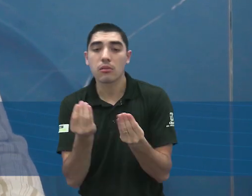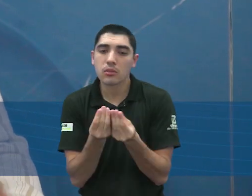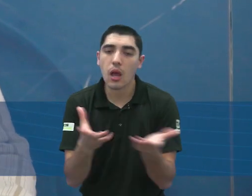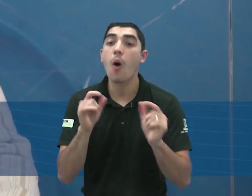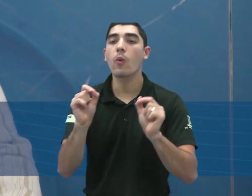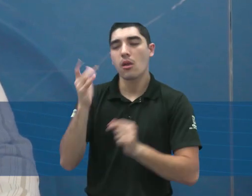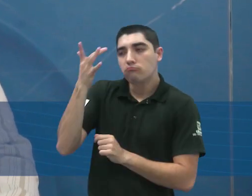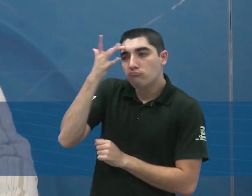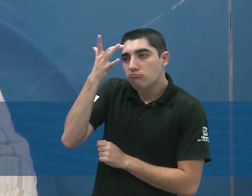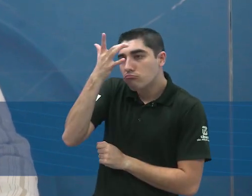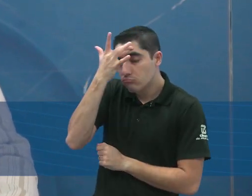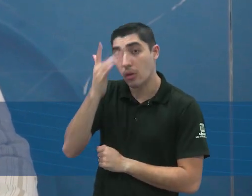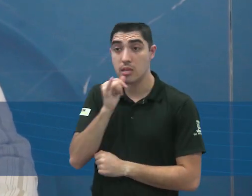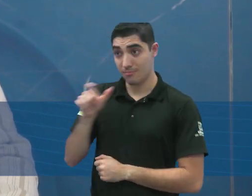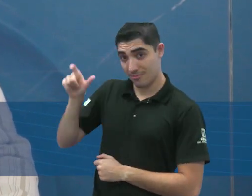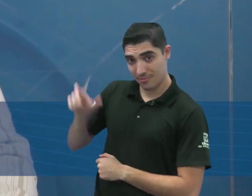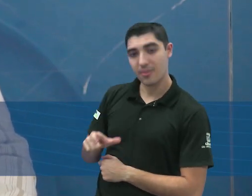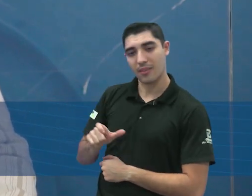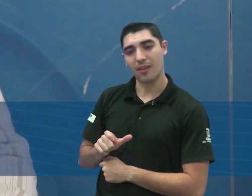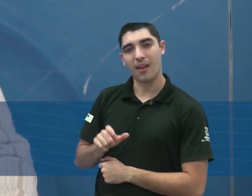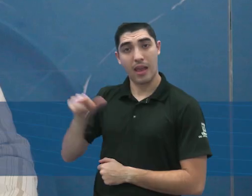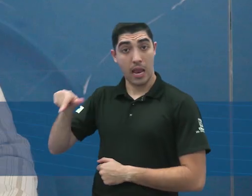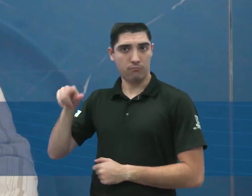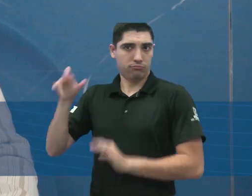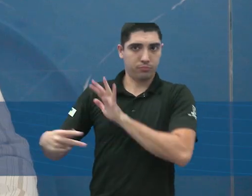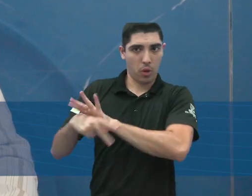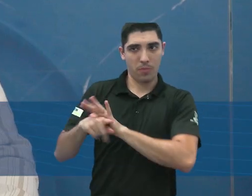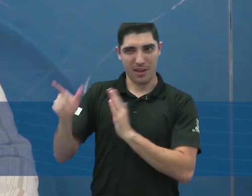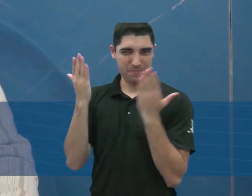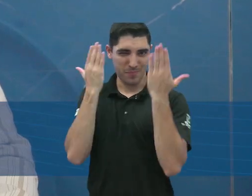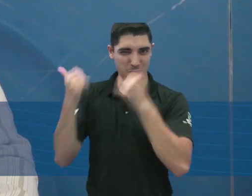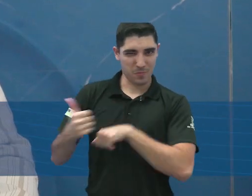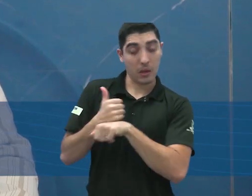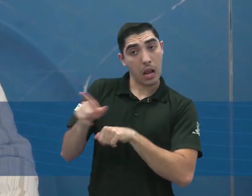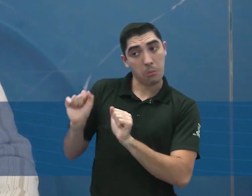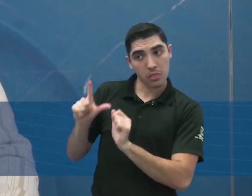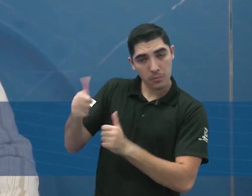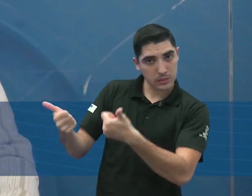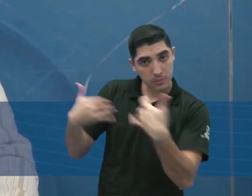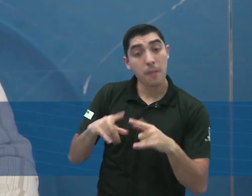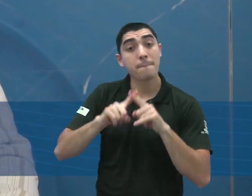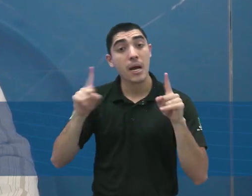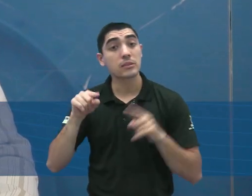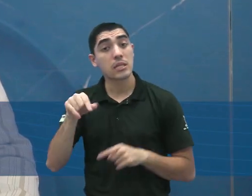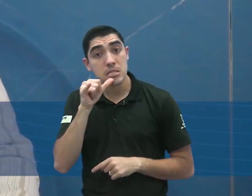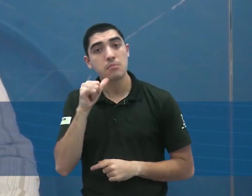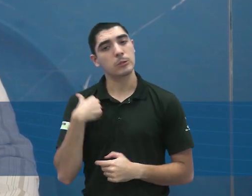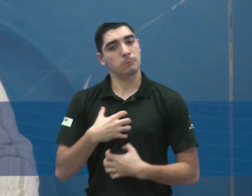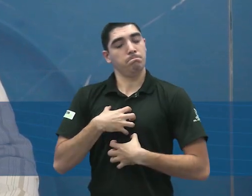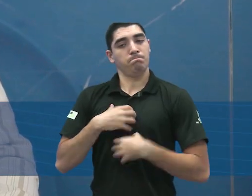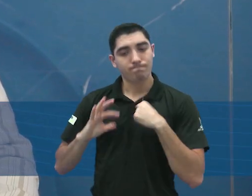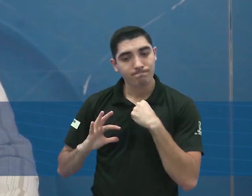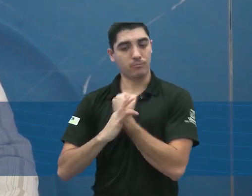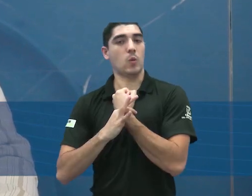psicológica. A gente, né, a Ana Paula, que é psicóloga, pode falar um pouco mais sobre isso depois para nós, mas a gente precisa criar esses ambientes onde as pessoas possam se sentir mais